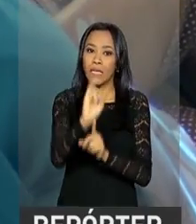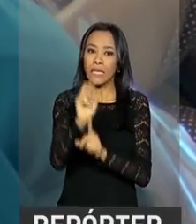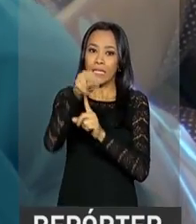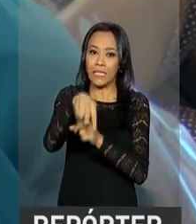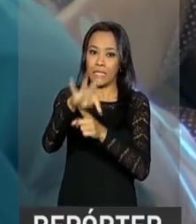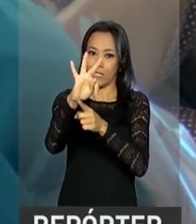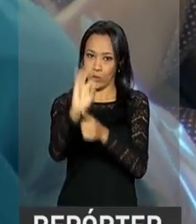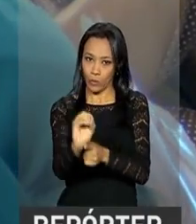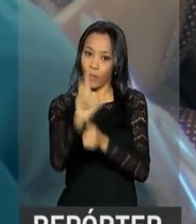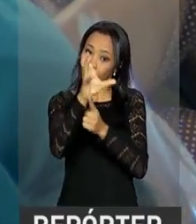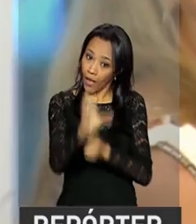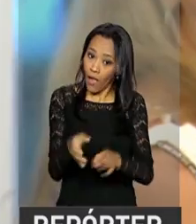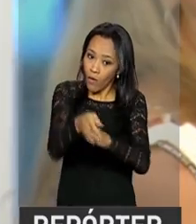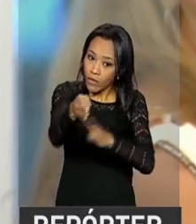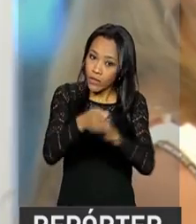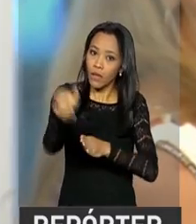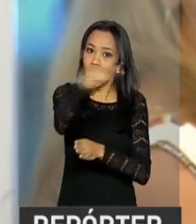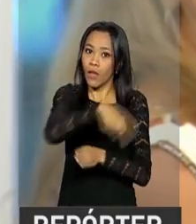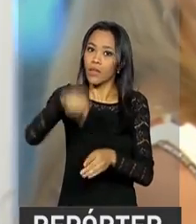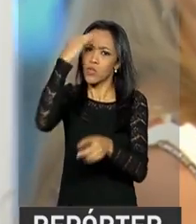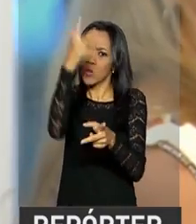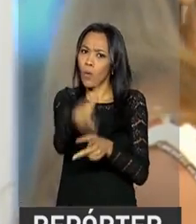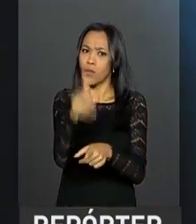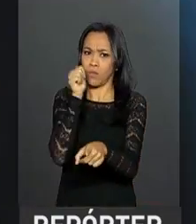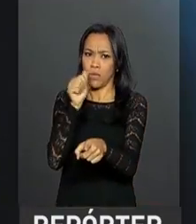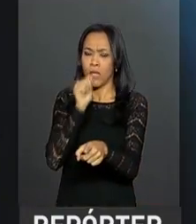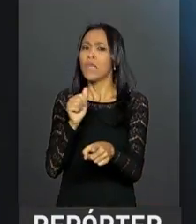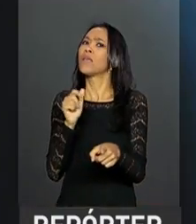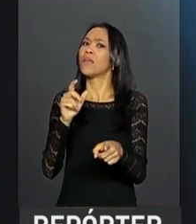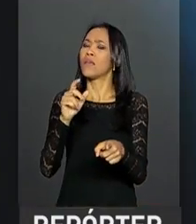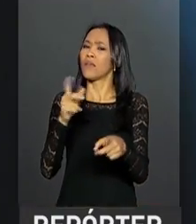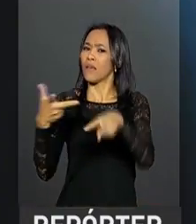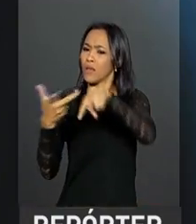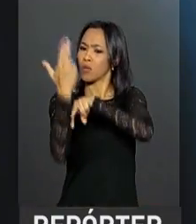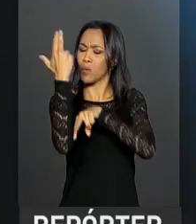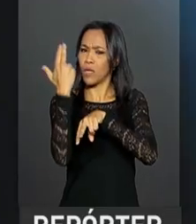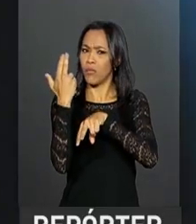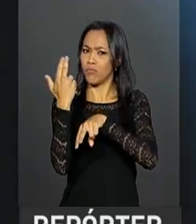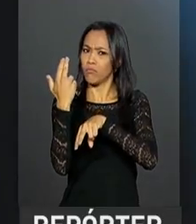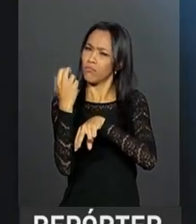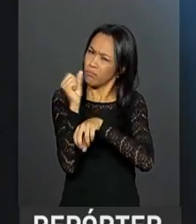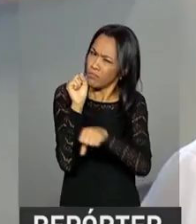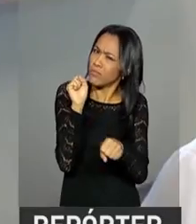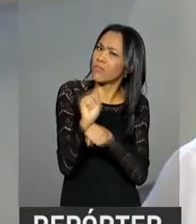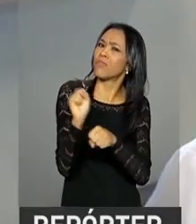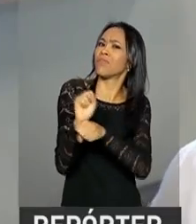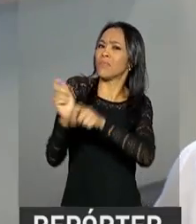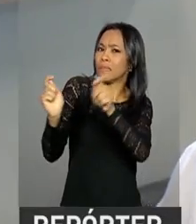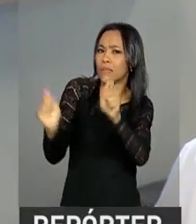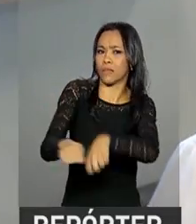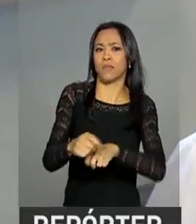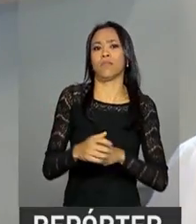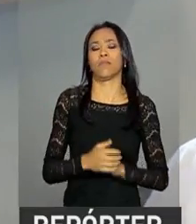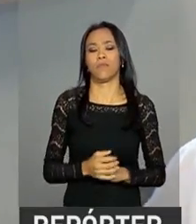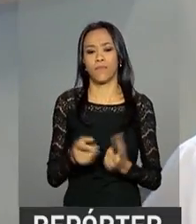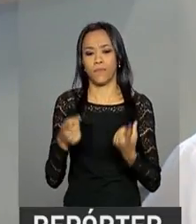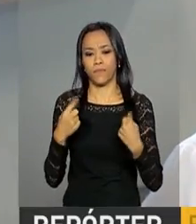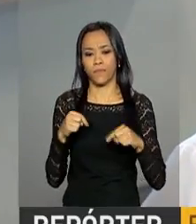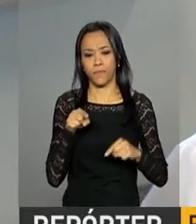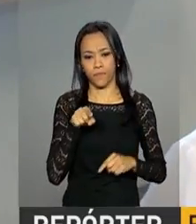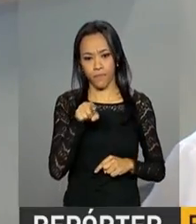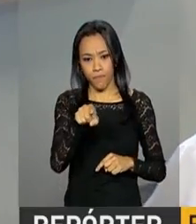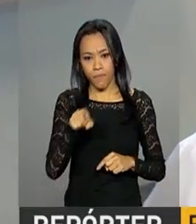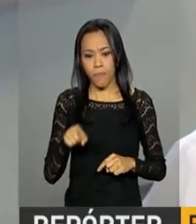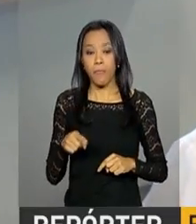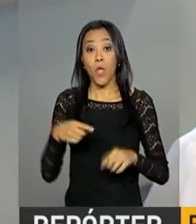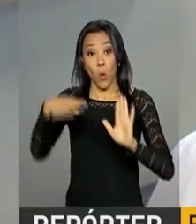pessoas como dona vals meia de que em alguns casos a operação no joelho pode esperar pacto quer dizer é uma sigla quer